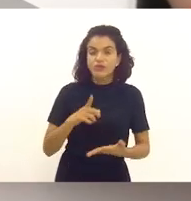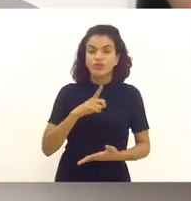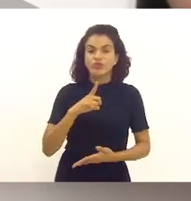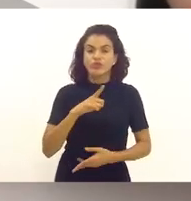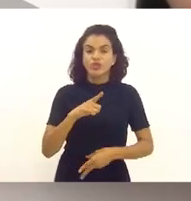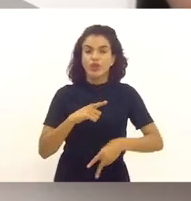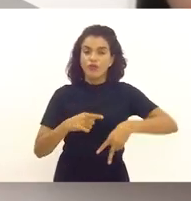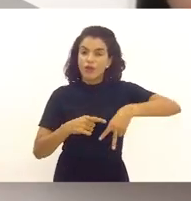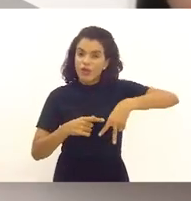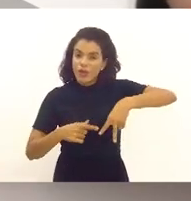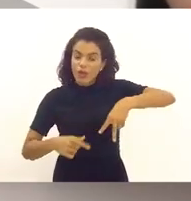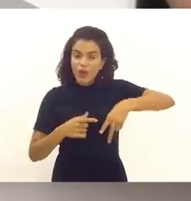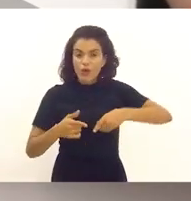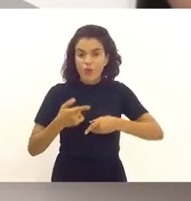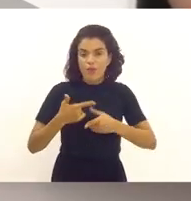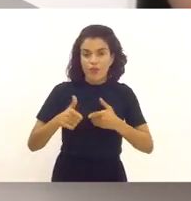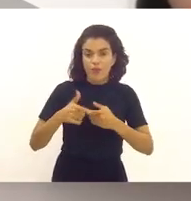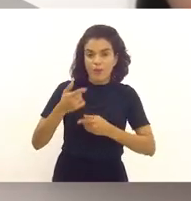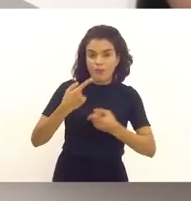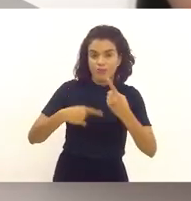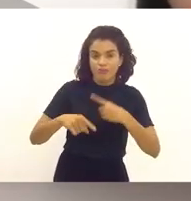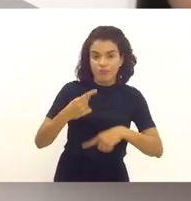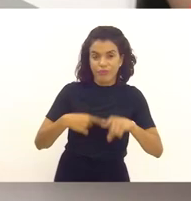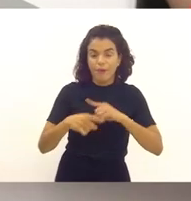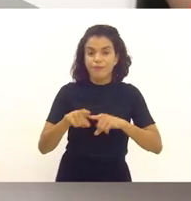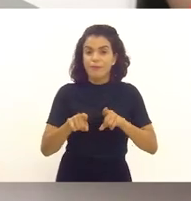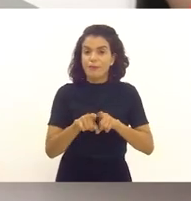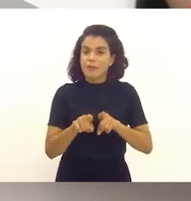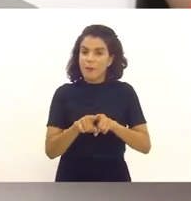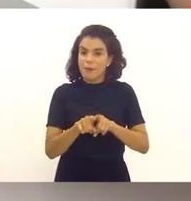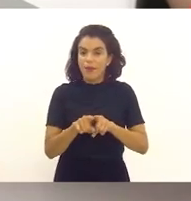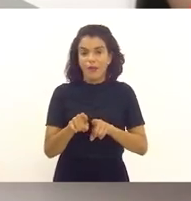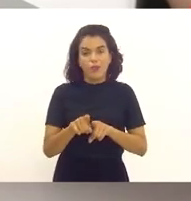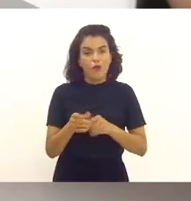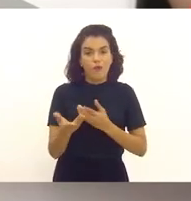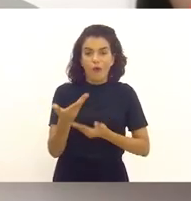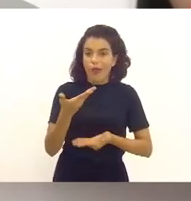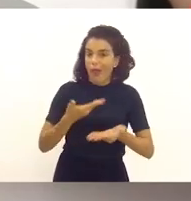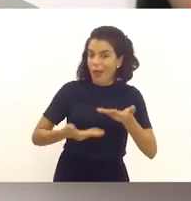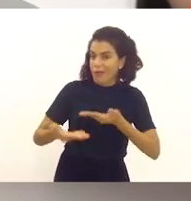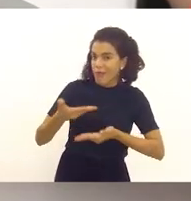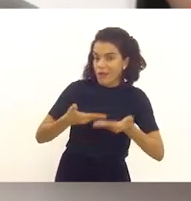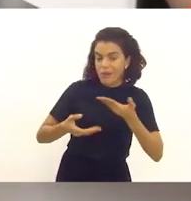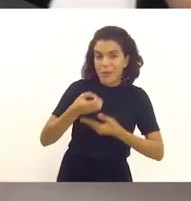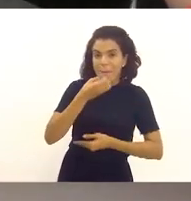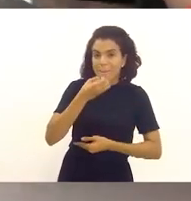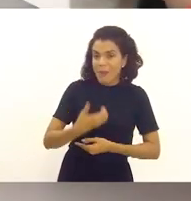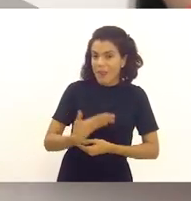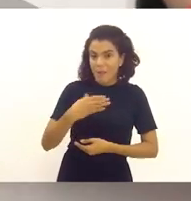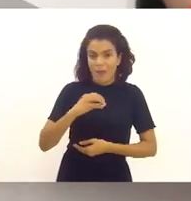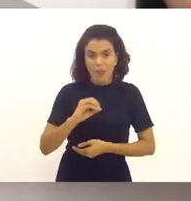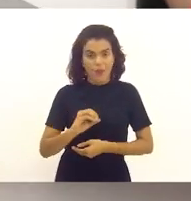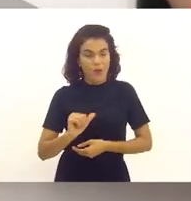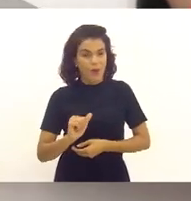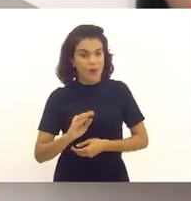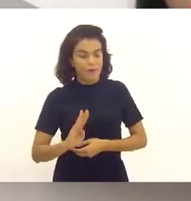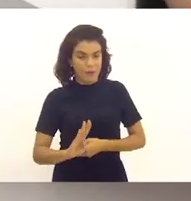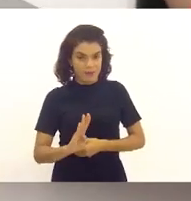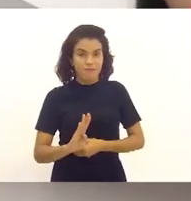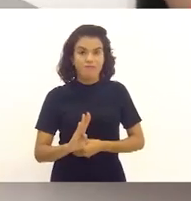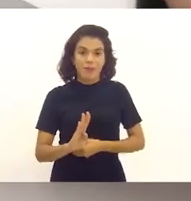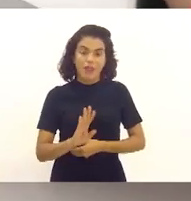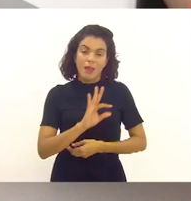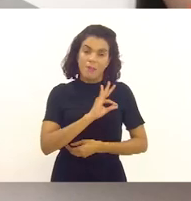articular não fui bem atendida pela minha entidade de classe não diferente dos outros lugares